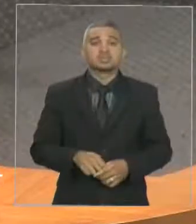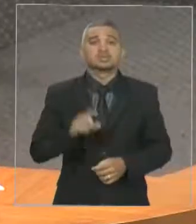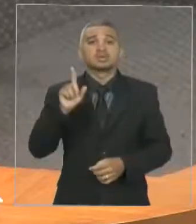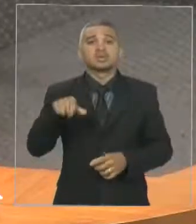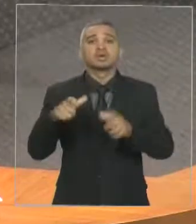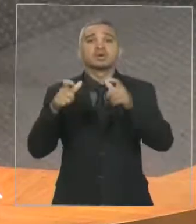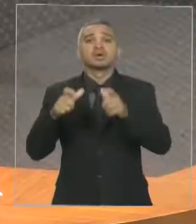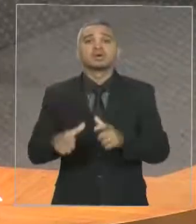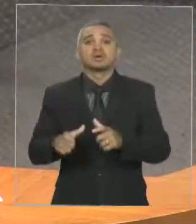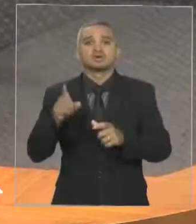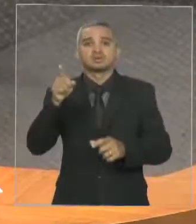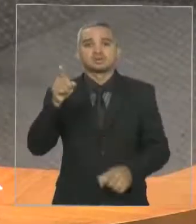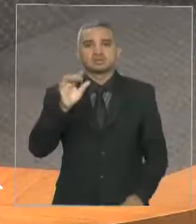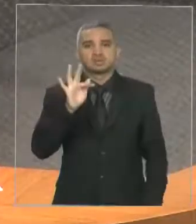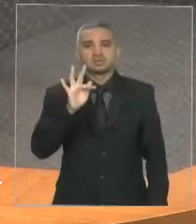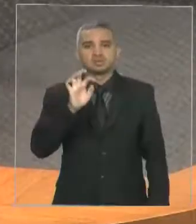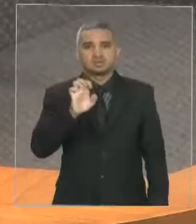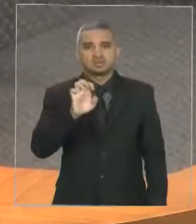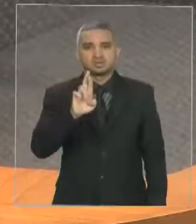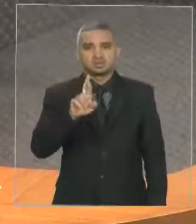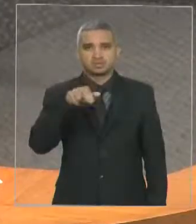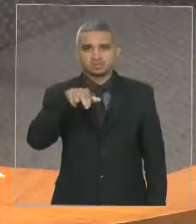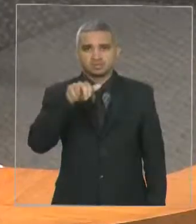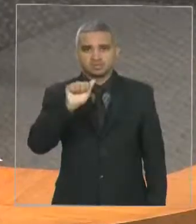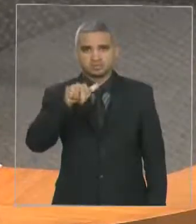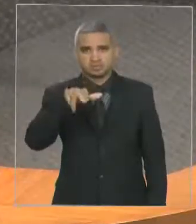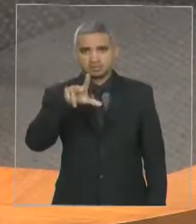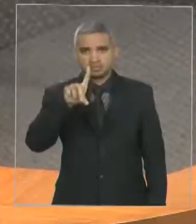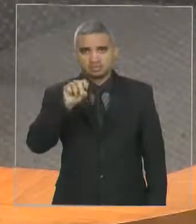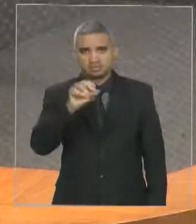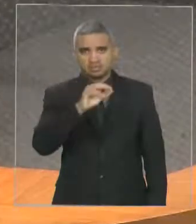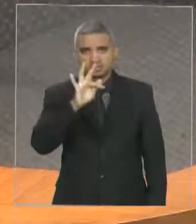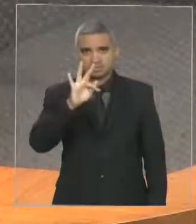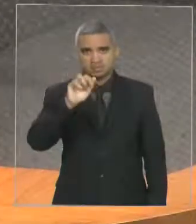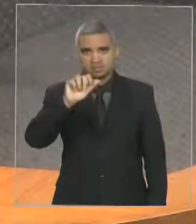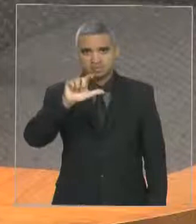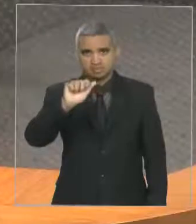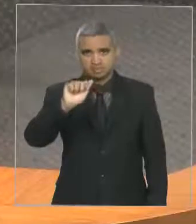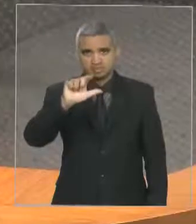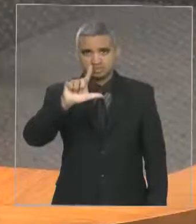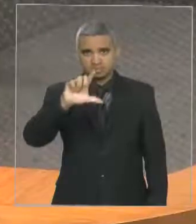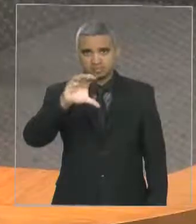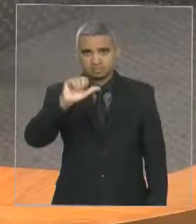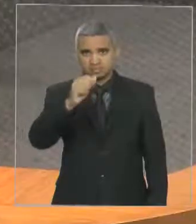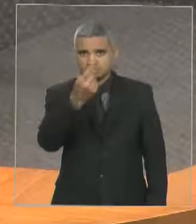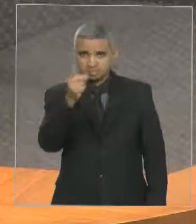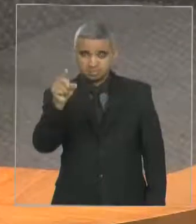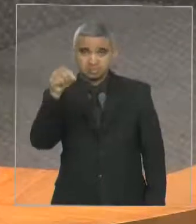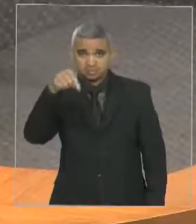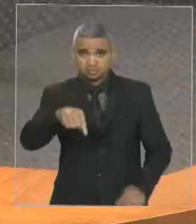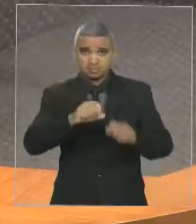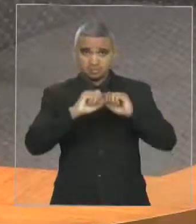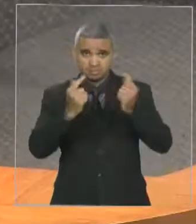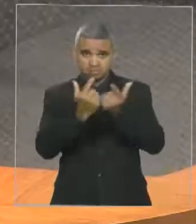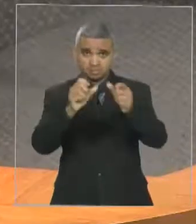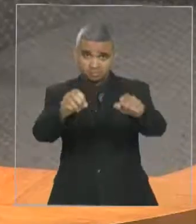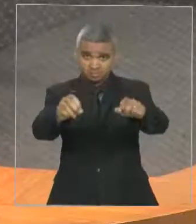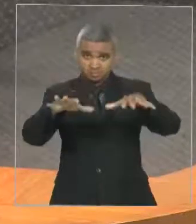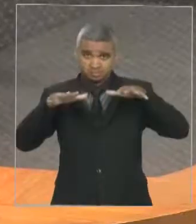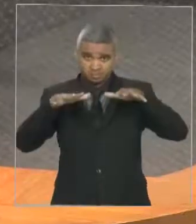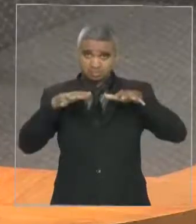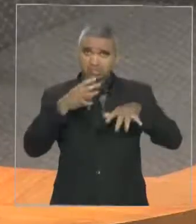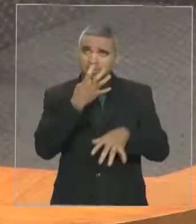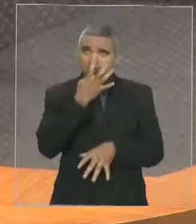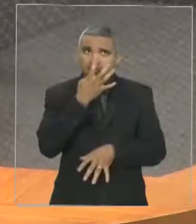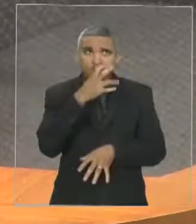aqui na Assembleia Legislativa, e tive a oportunidade de ver o auditório lotado, senhores deputados. Destaco